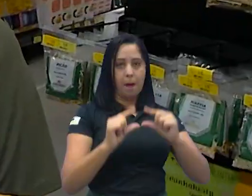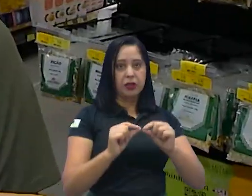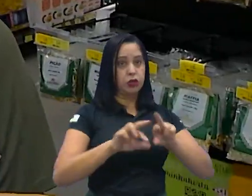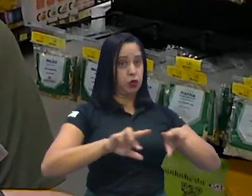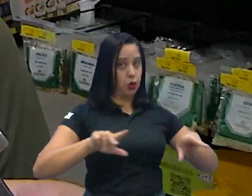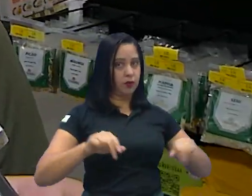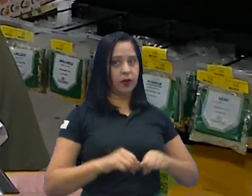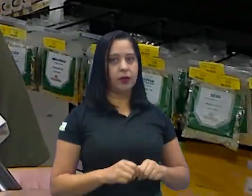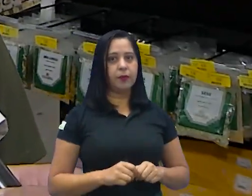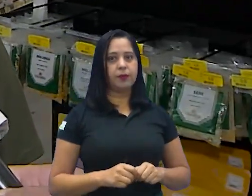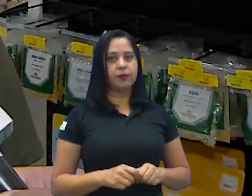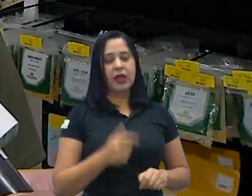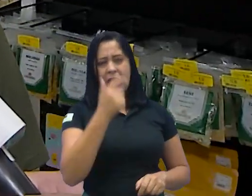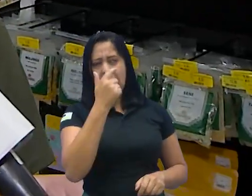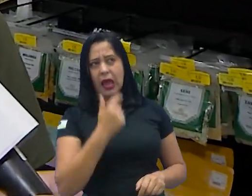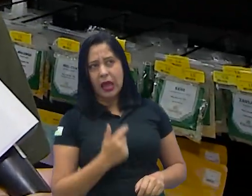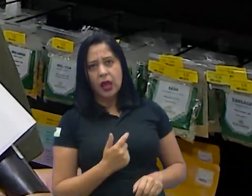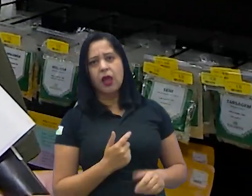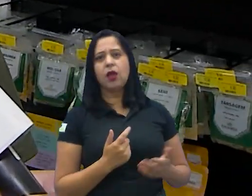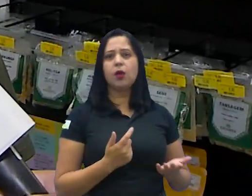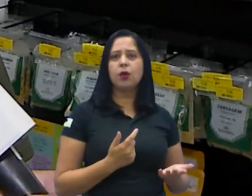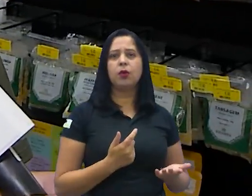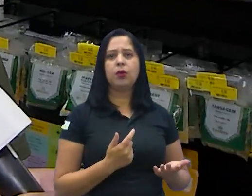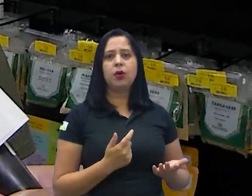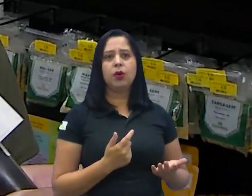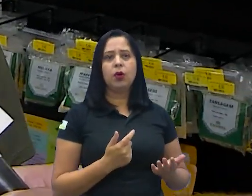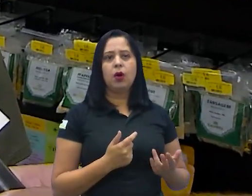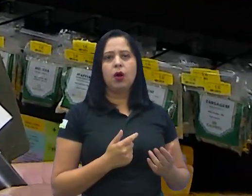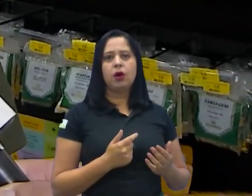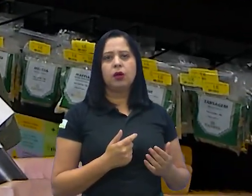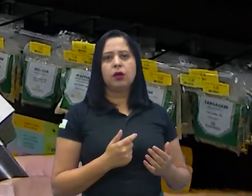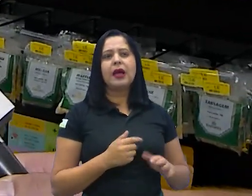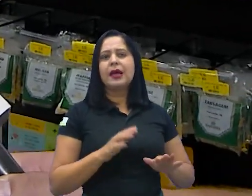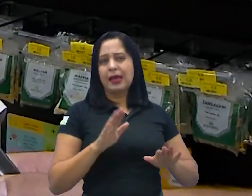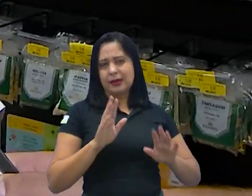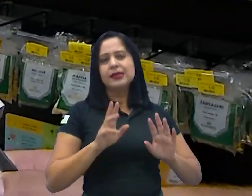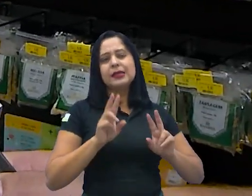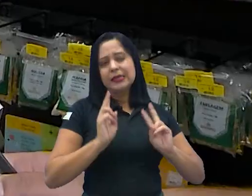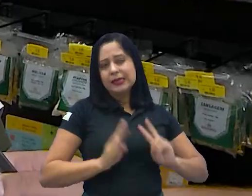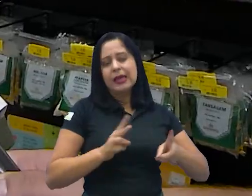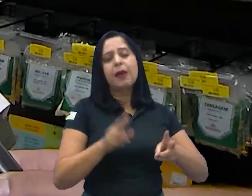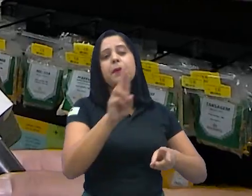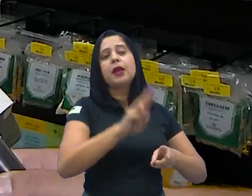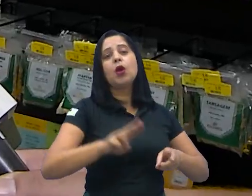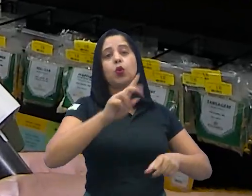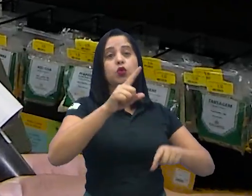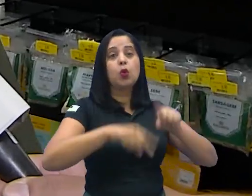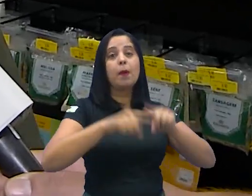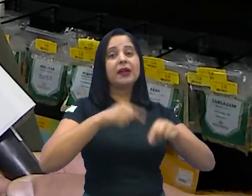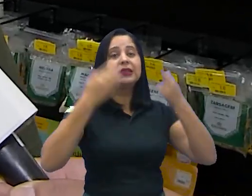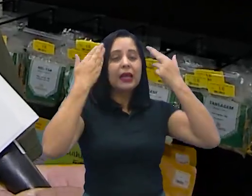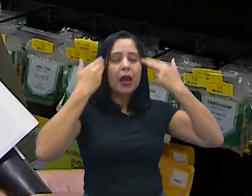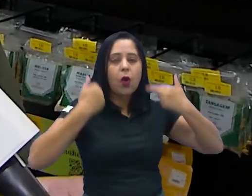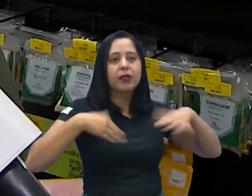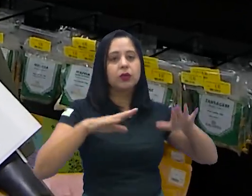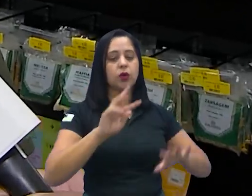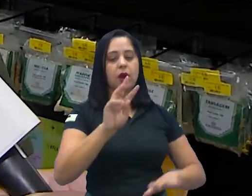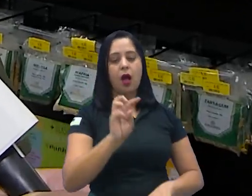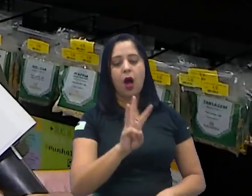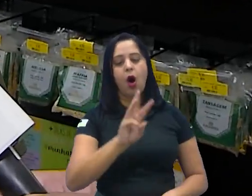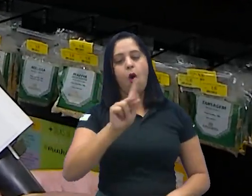Eu uso dia a dia, geralmente usamos produtos naturais que elas vendem aqui, a whey protein, a gente